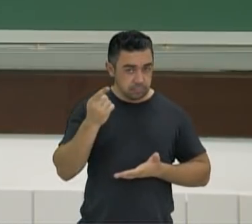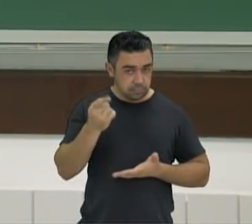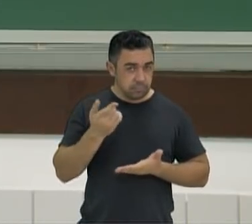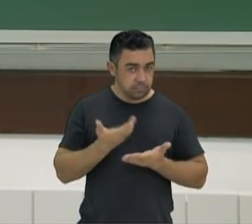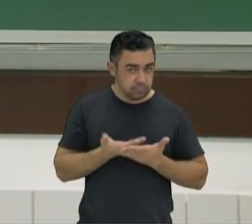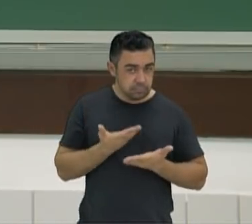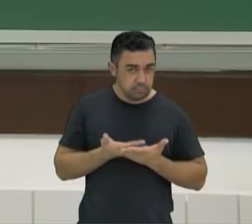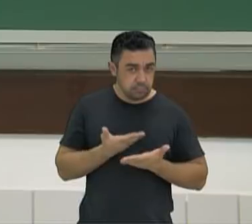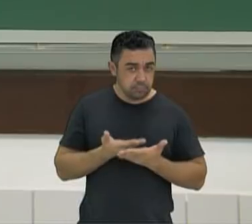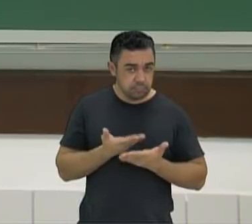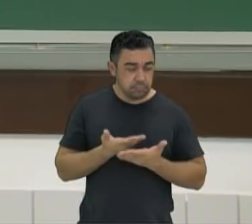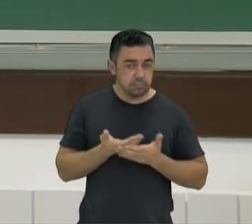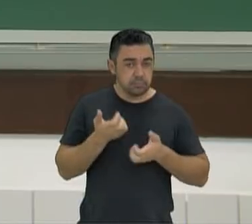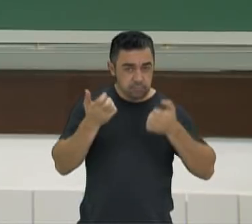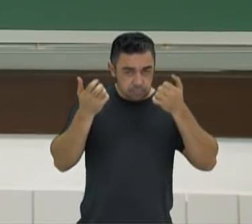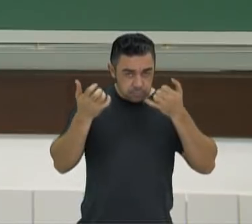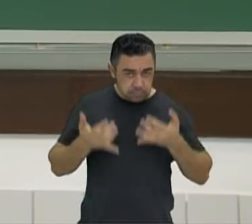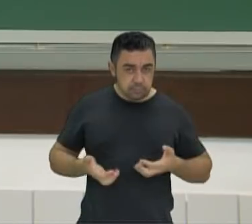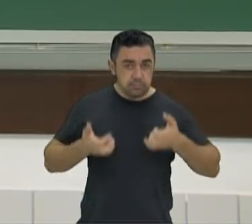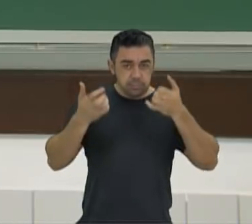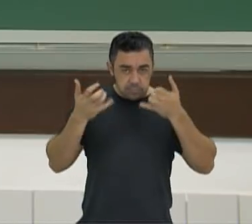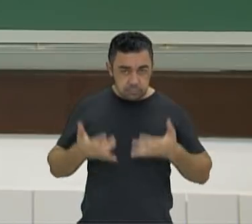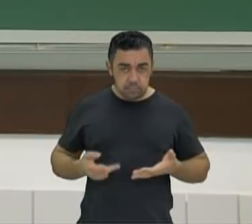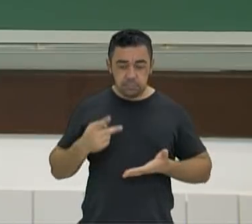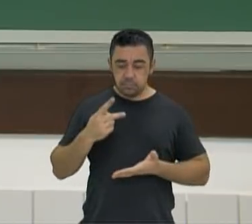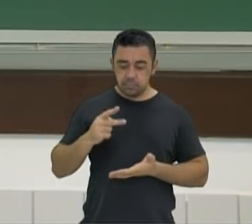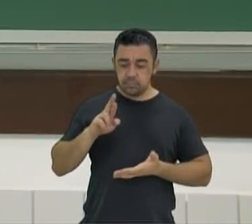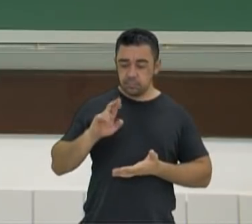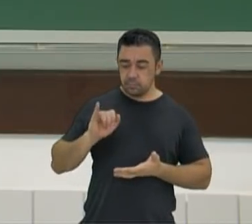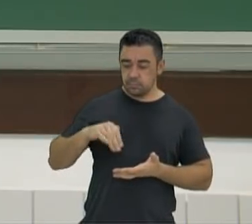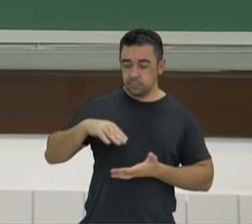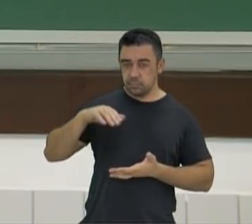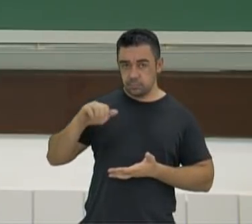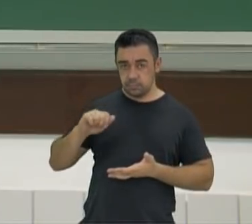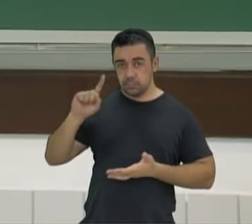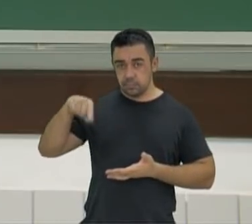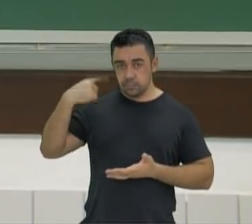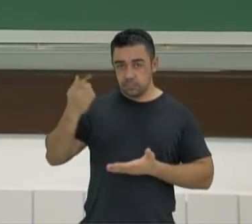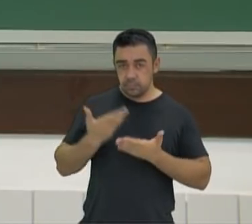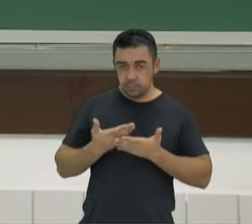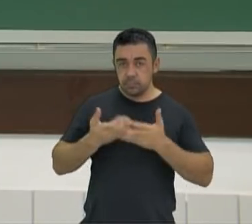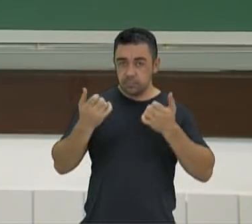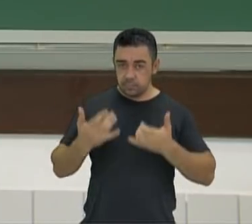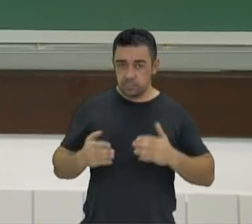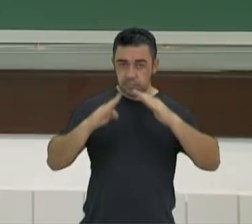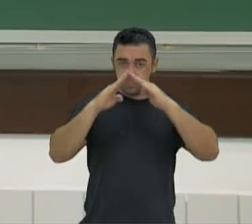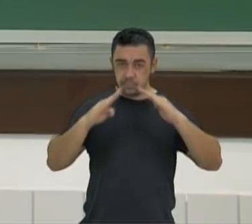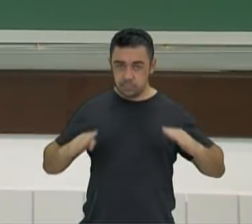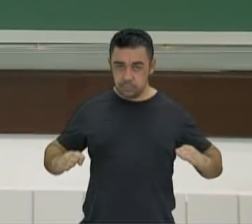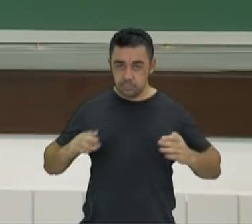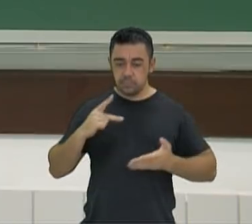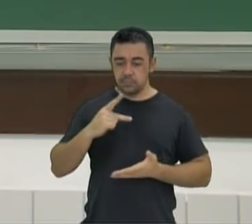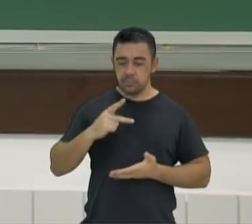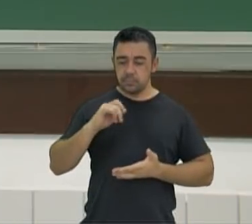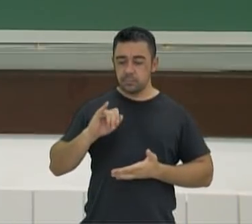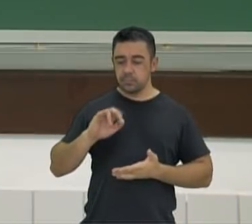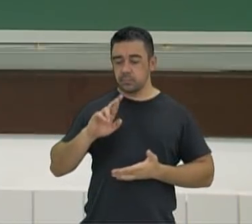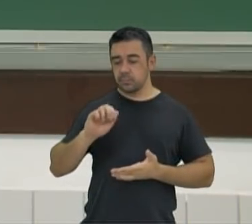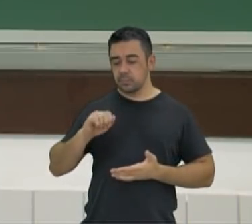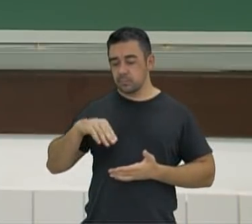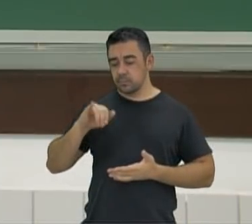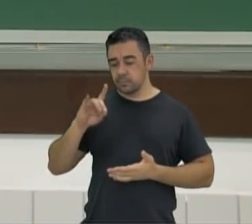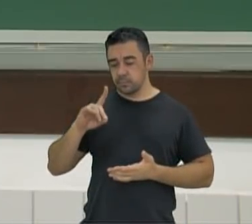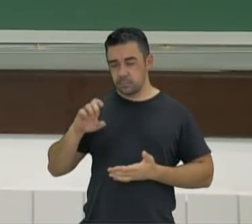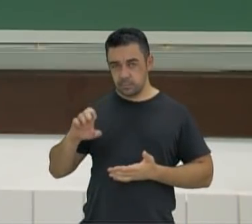aula a gente está falando bastante de prisma, porque na próxima aula a gente vai falar de pirâmide, que é muito legal ver a diferença de um para o